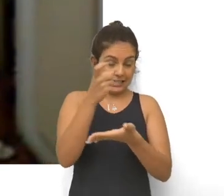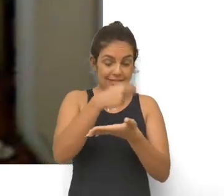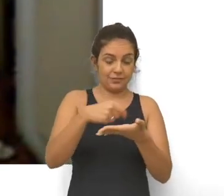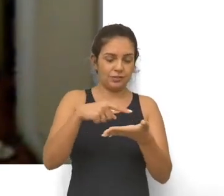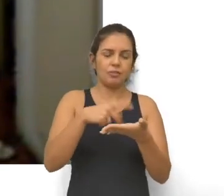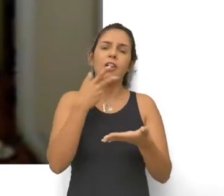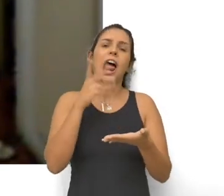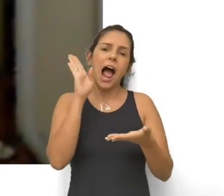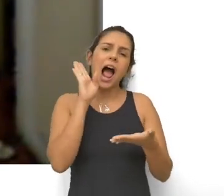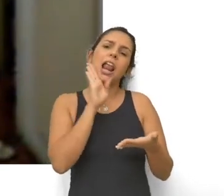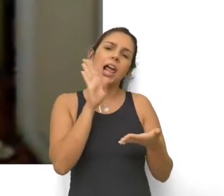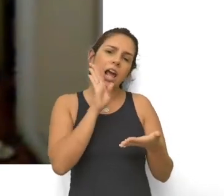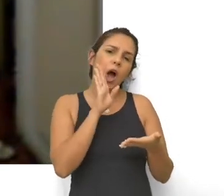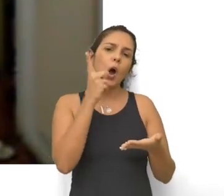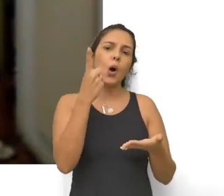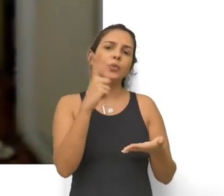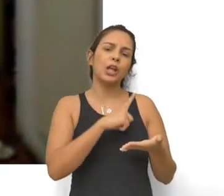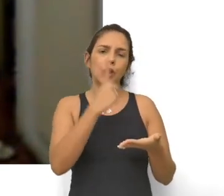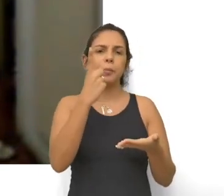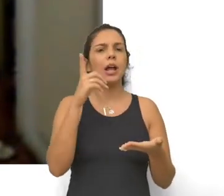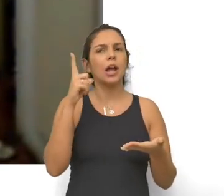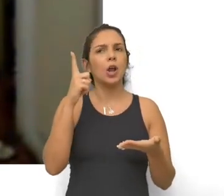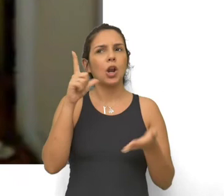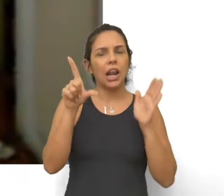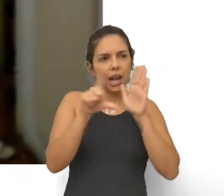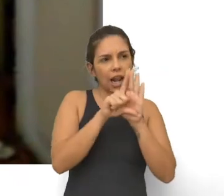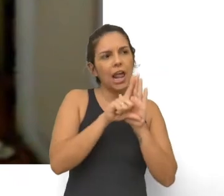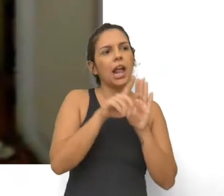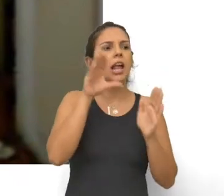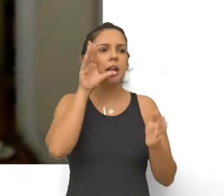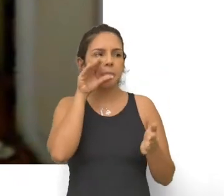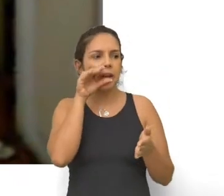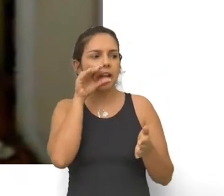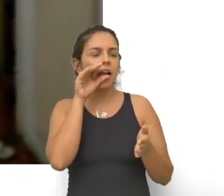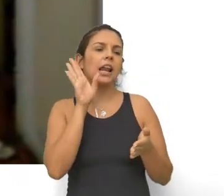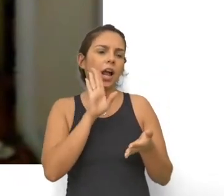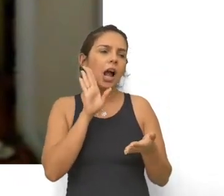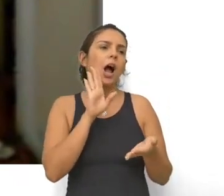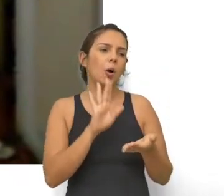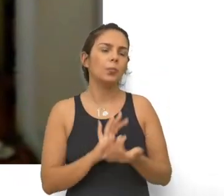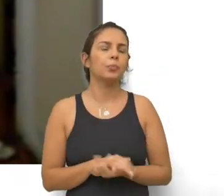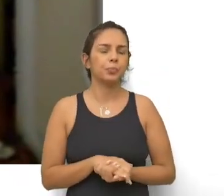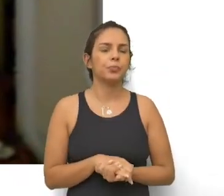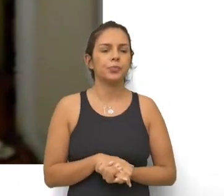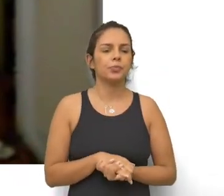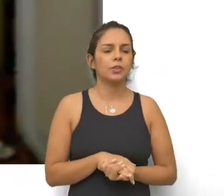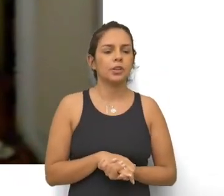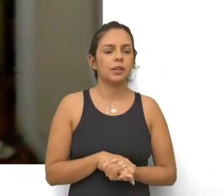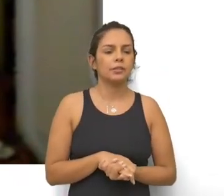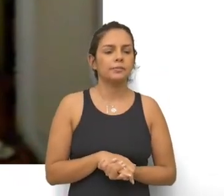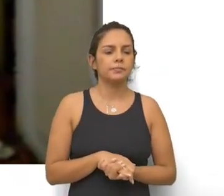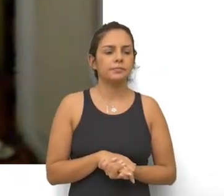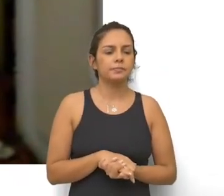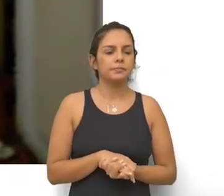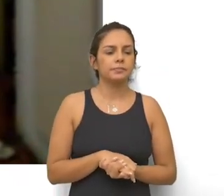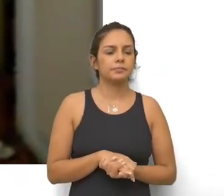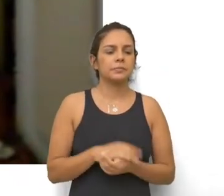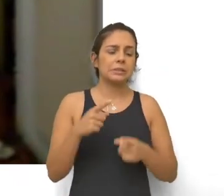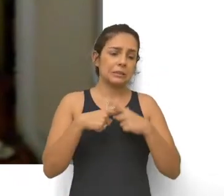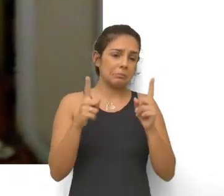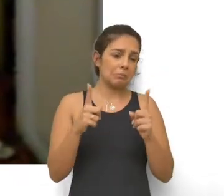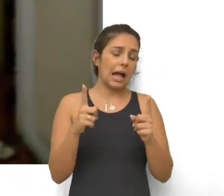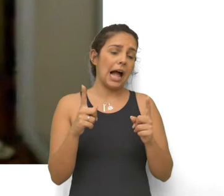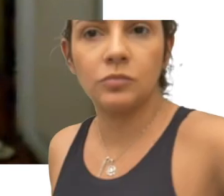ela achava legal ter agora finalmente ser regulada a profissão de empregada doméstica, etc., mas